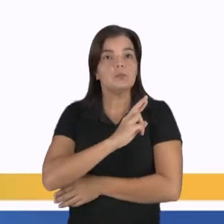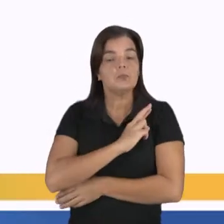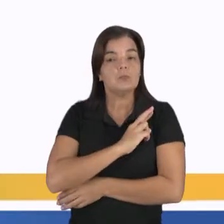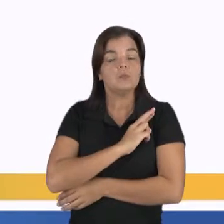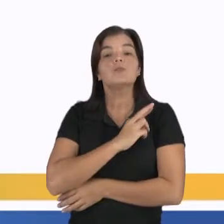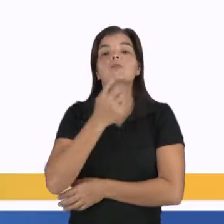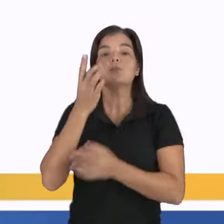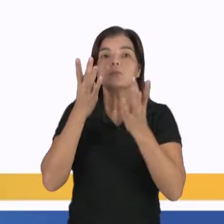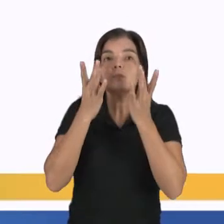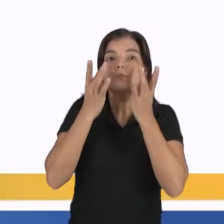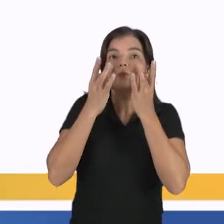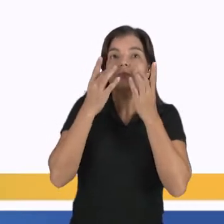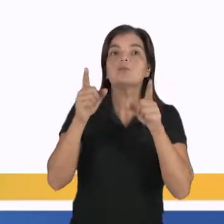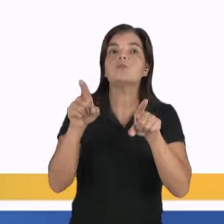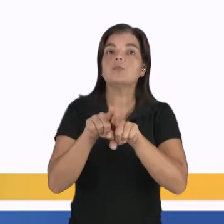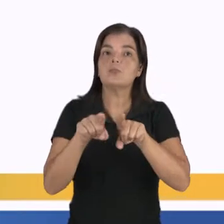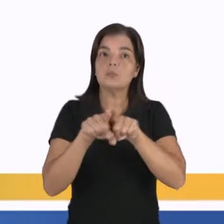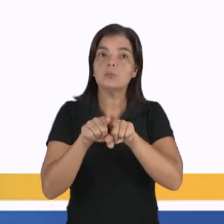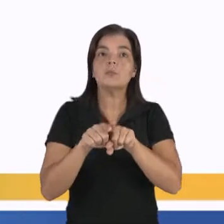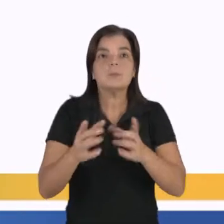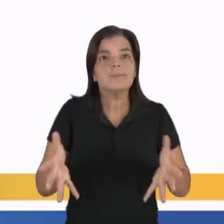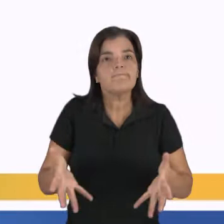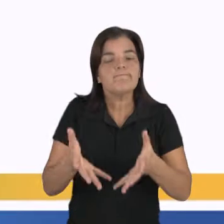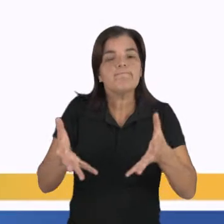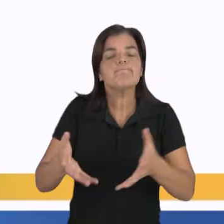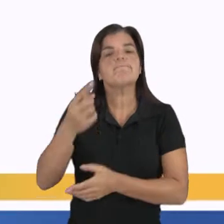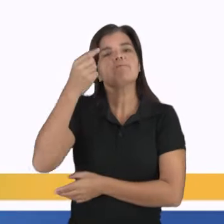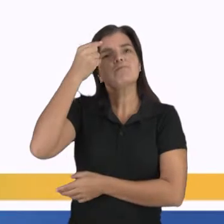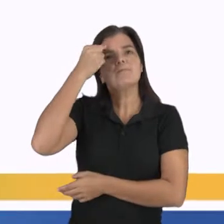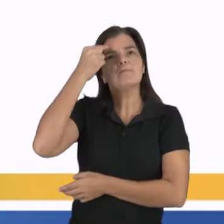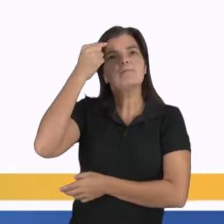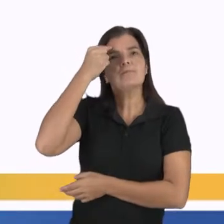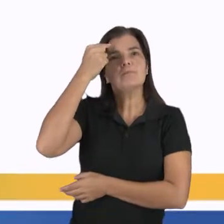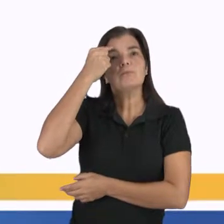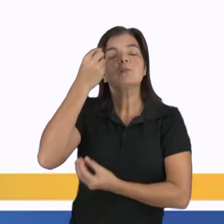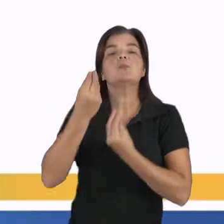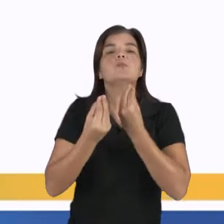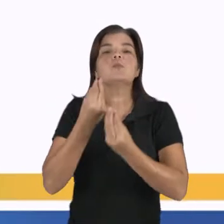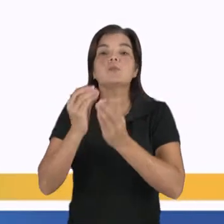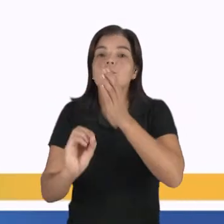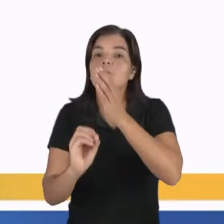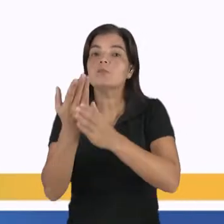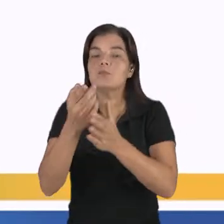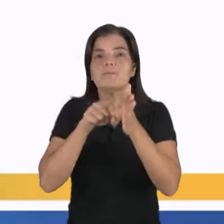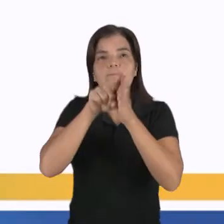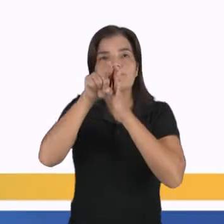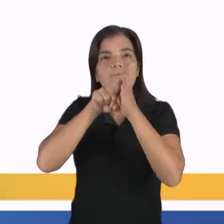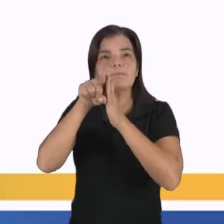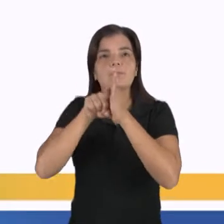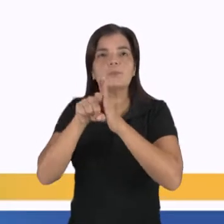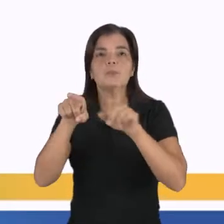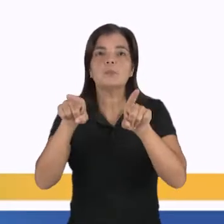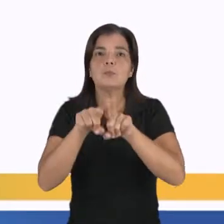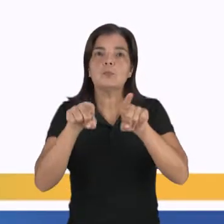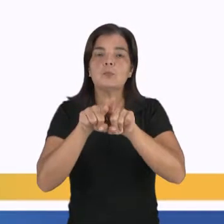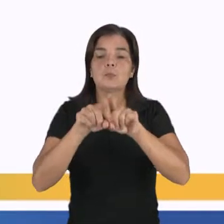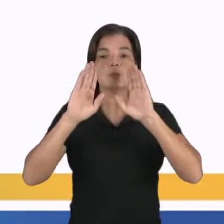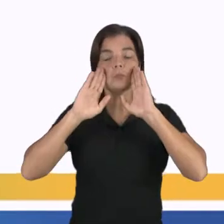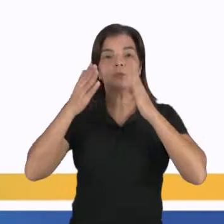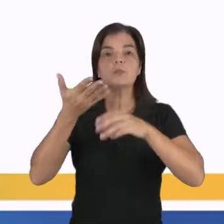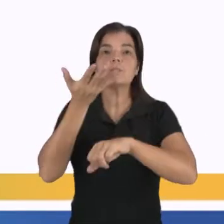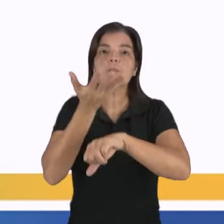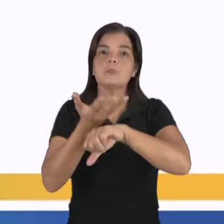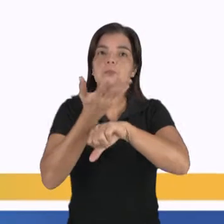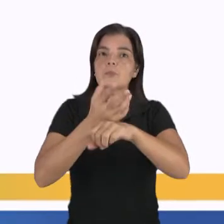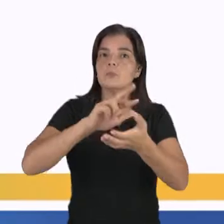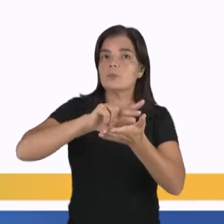religiosos concretos, bem como o estímulo a uma reflexão sistemática e a criação de pesquisas numa